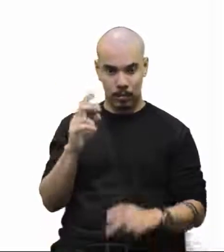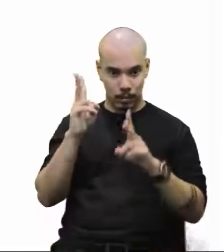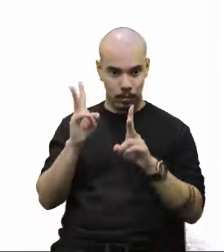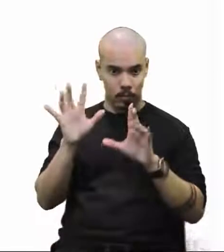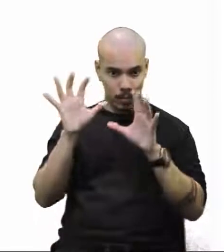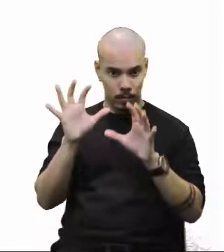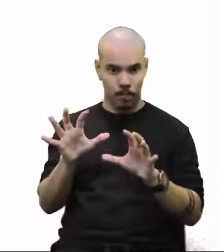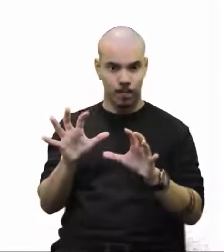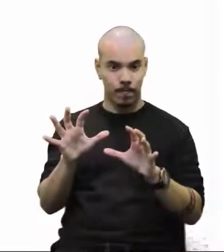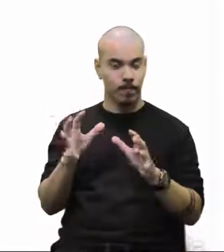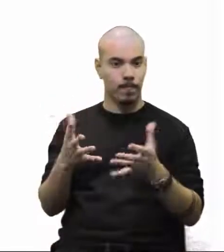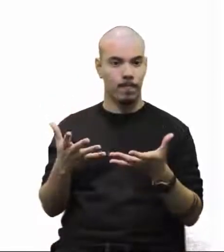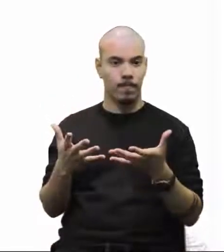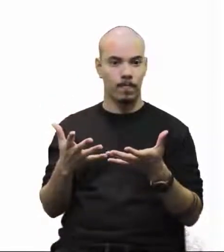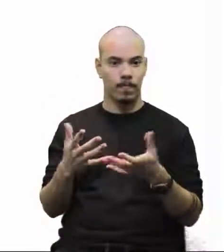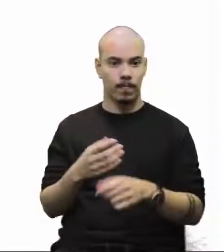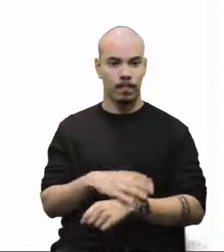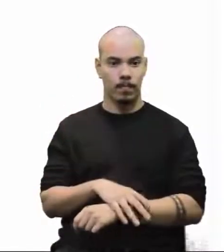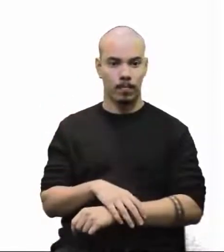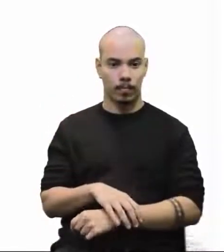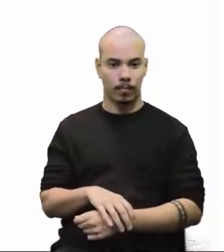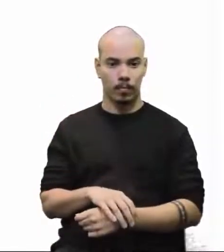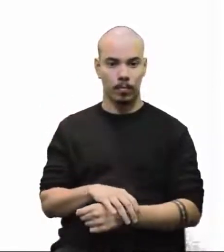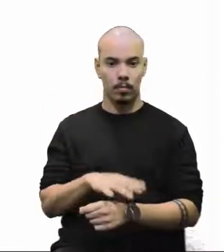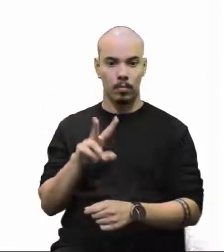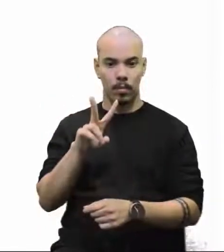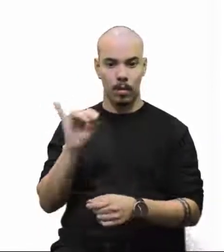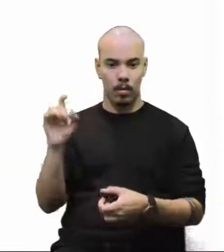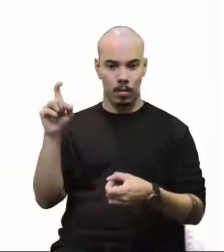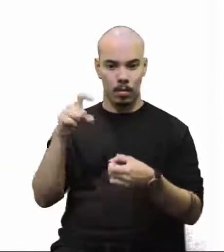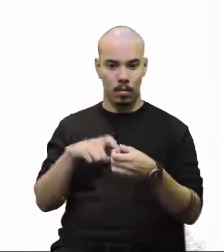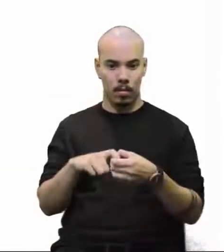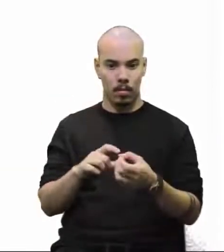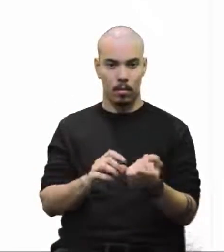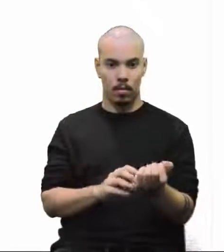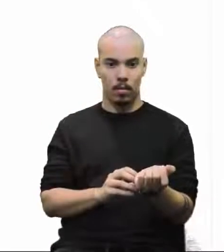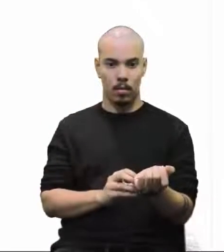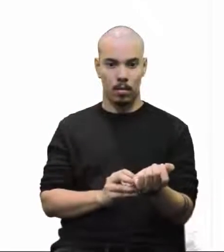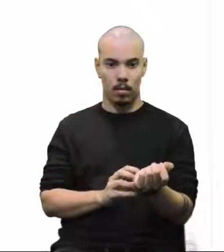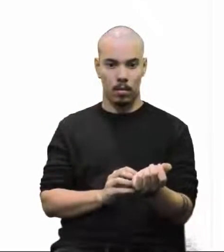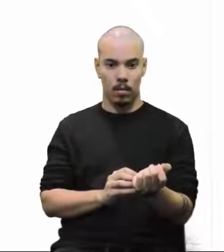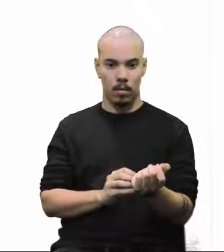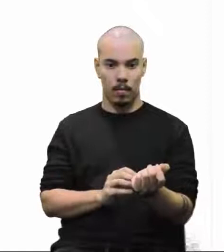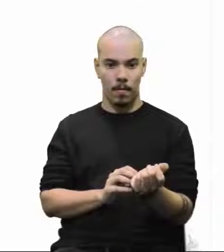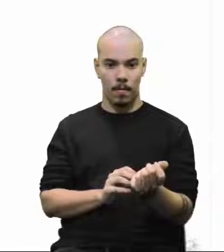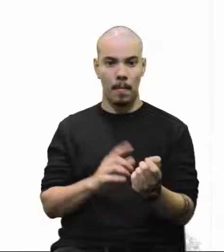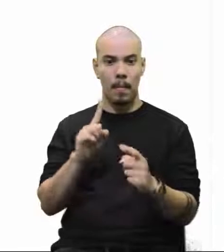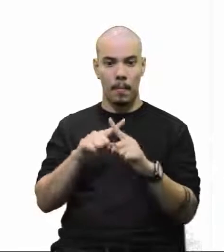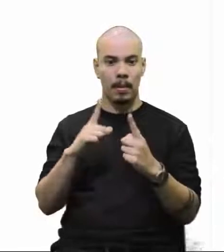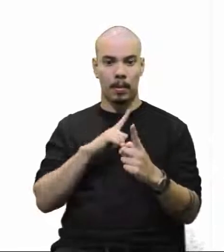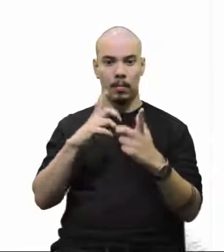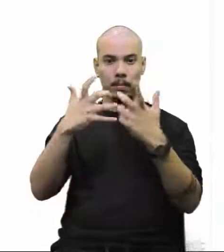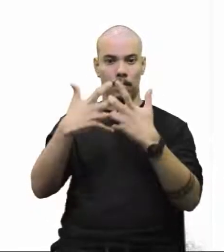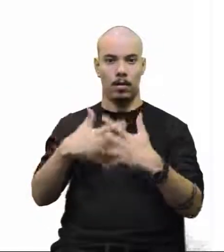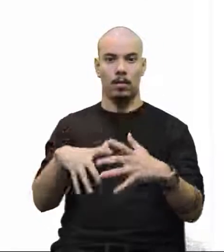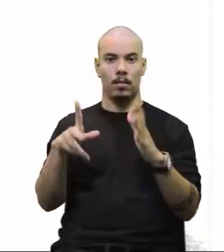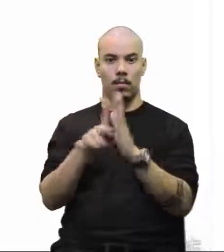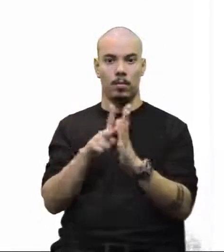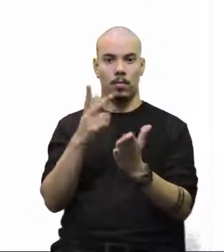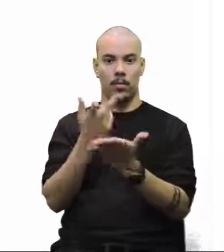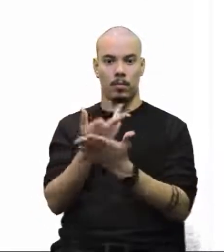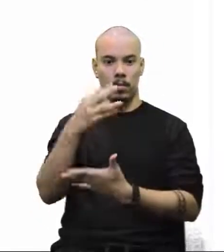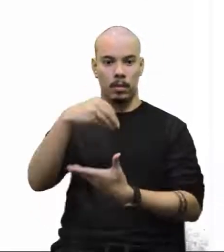da corrente, ele vai voltar. Só que aí vocês vão entender que tem um mecanismo para isso, né? Isso. Nesses